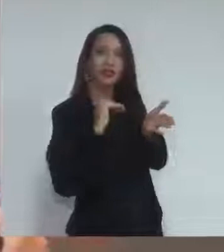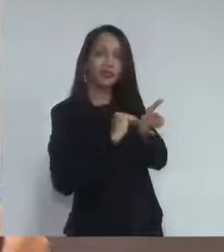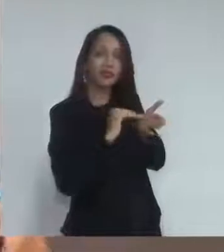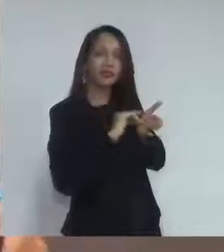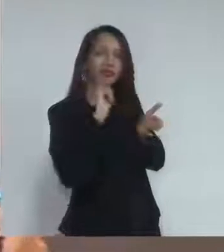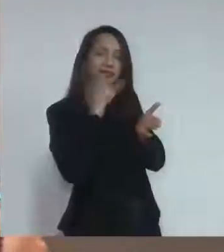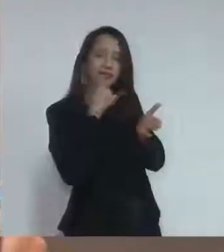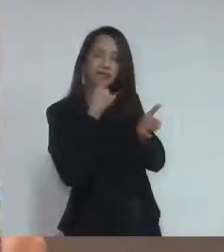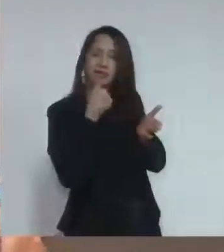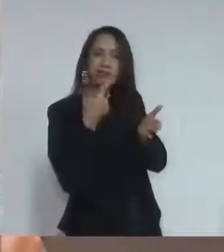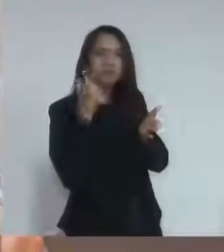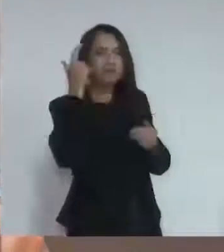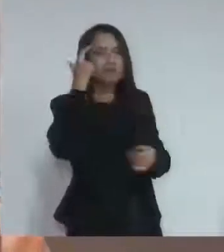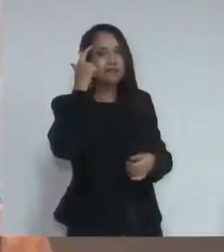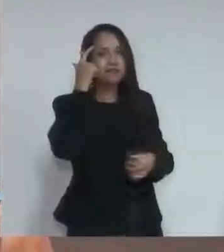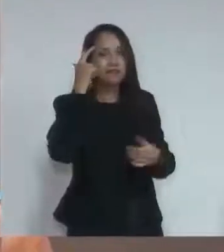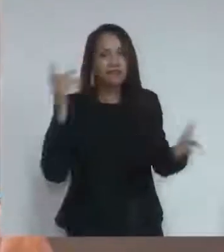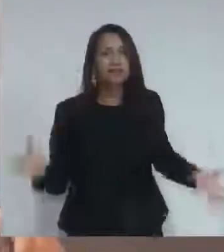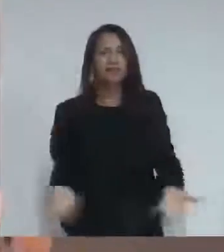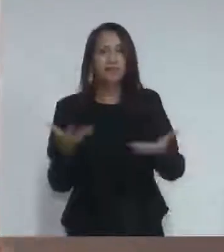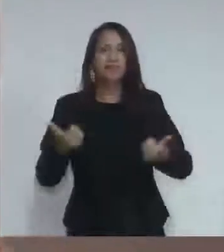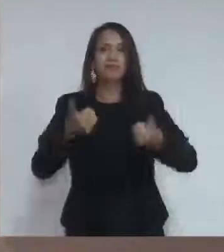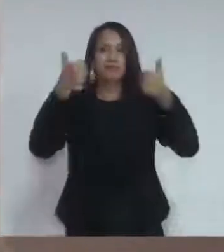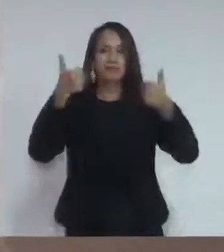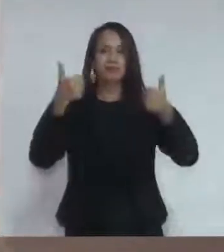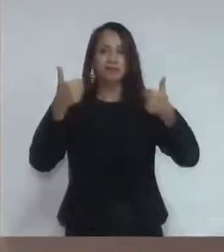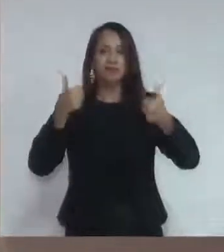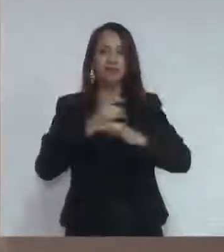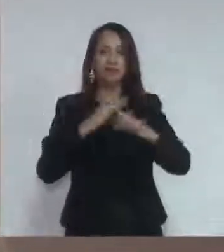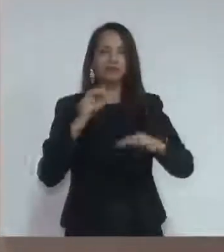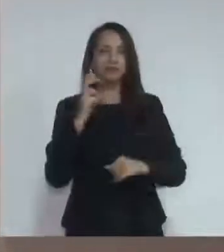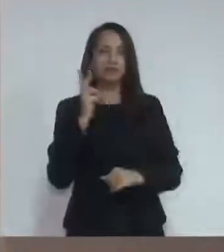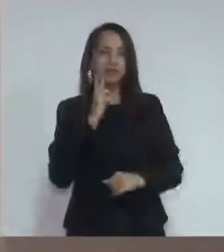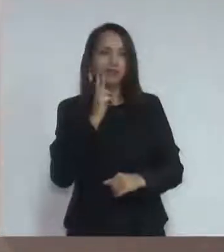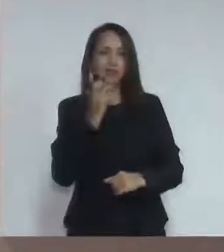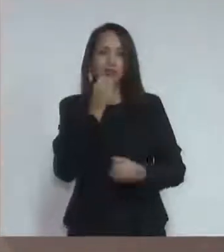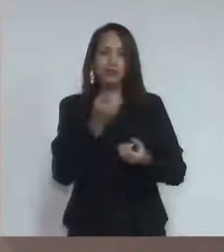infelizmente não está pensando no bem da cidade. Por essa noite é só, uma boa semana a todos.